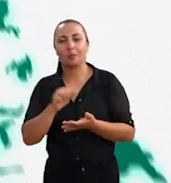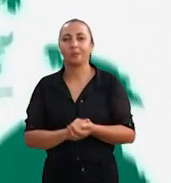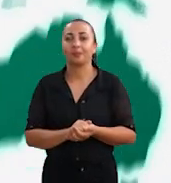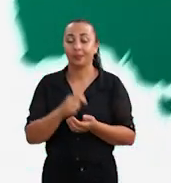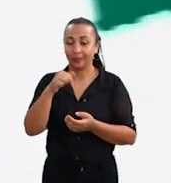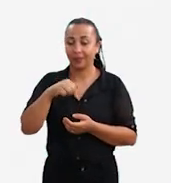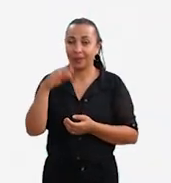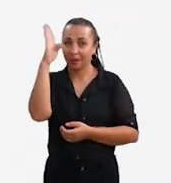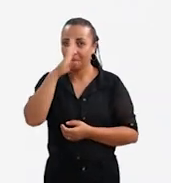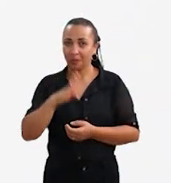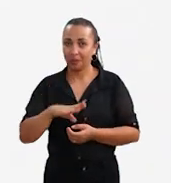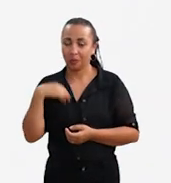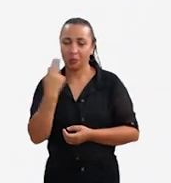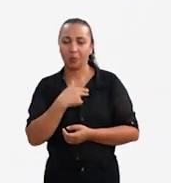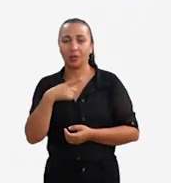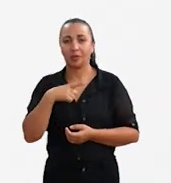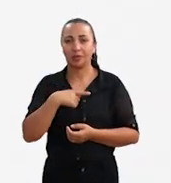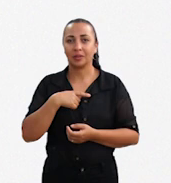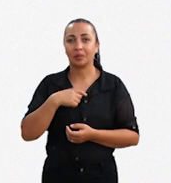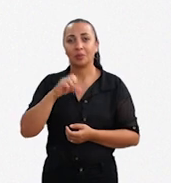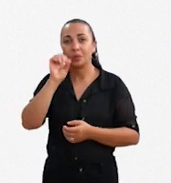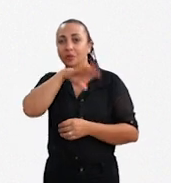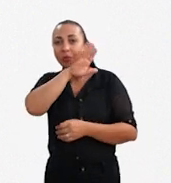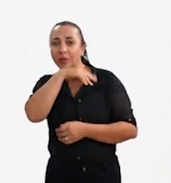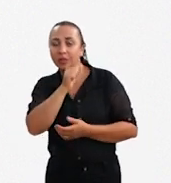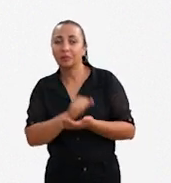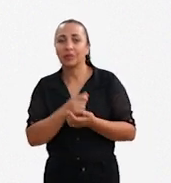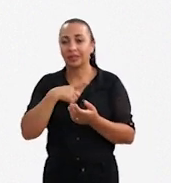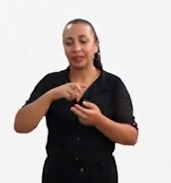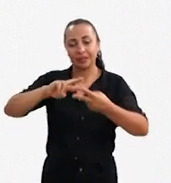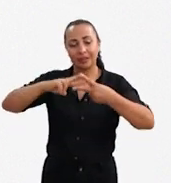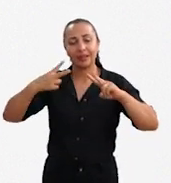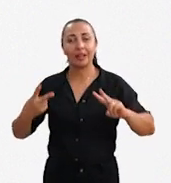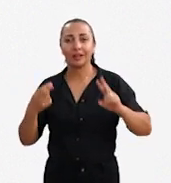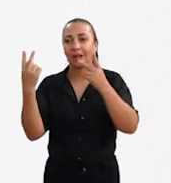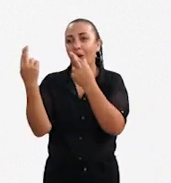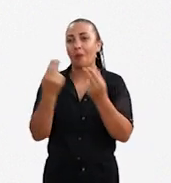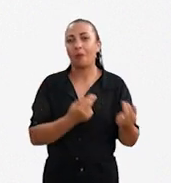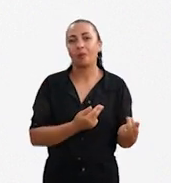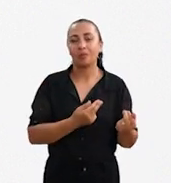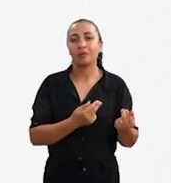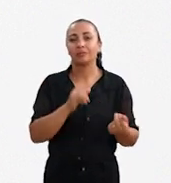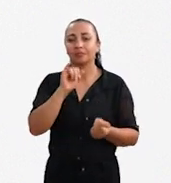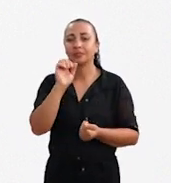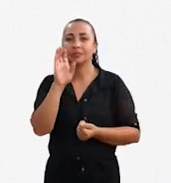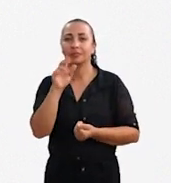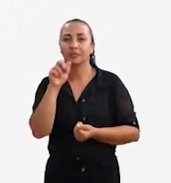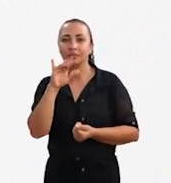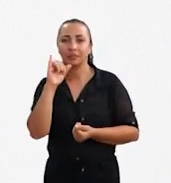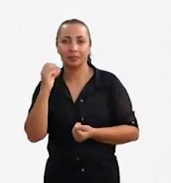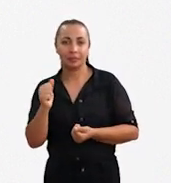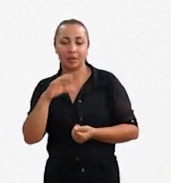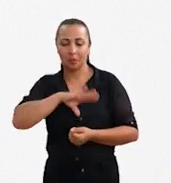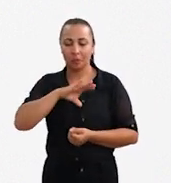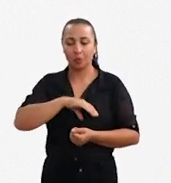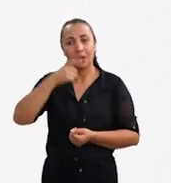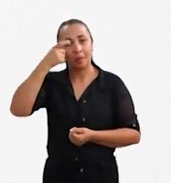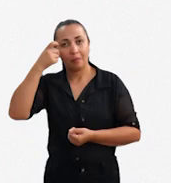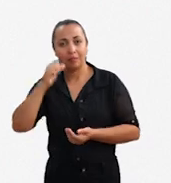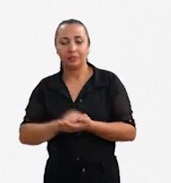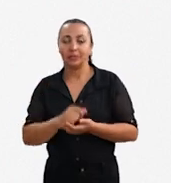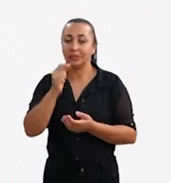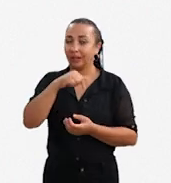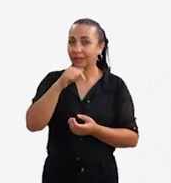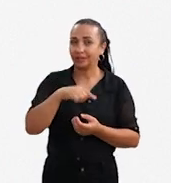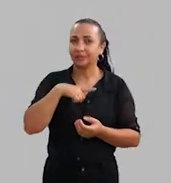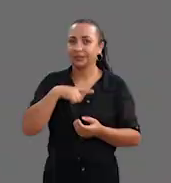E aqui no Brasil a gente tem nossas raças nativas que têm a mesma genética das raças ibéricas, portuguesas e espanholas. Então esse material